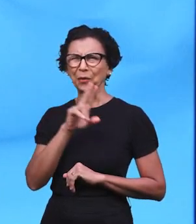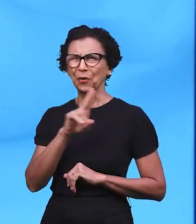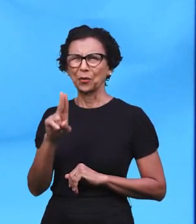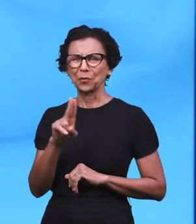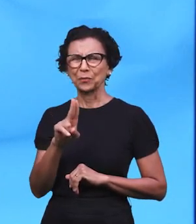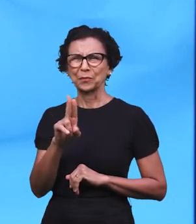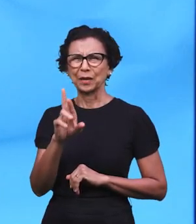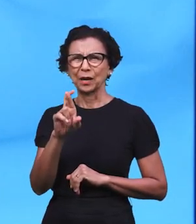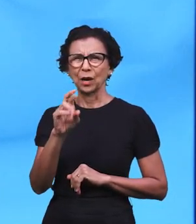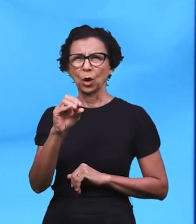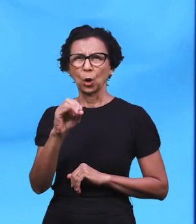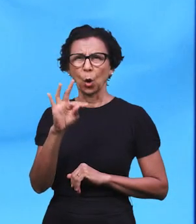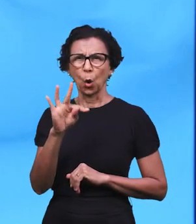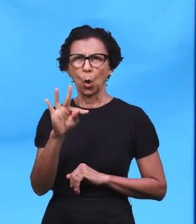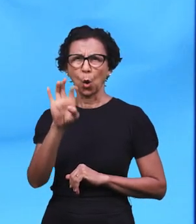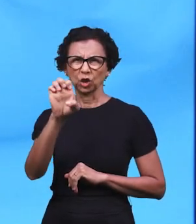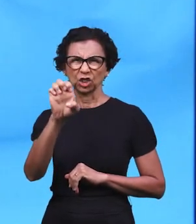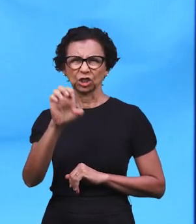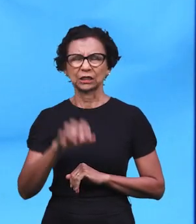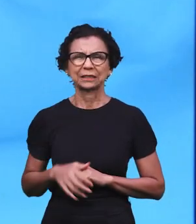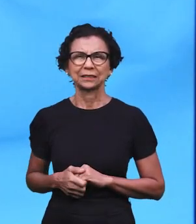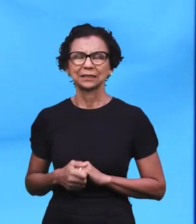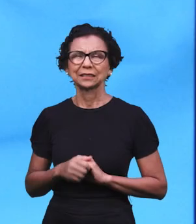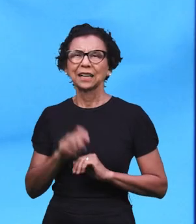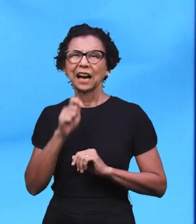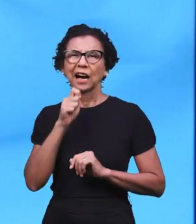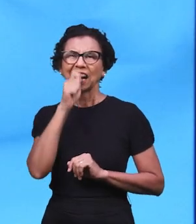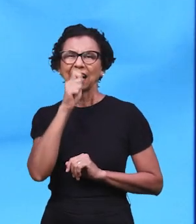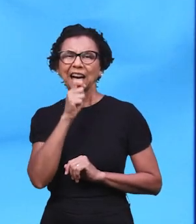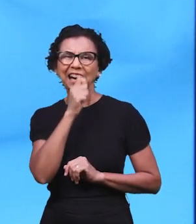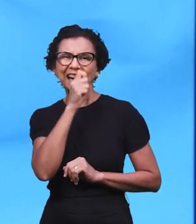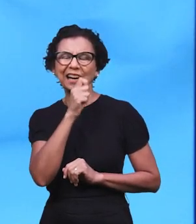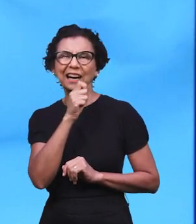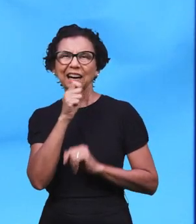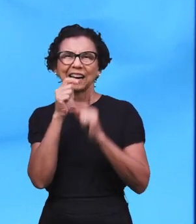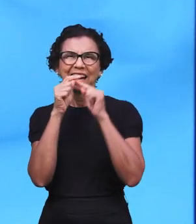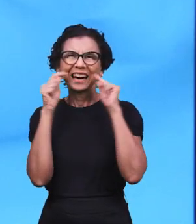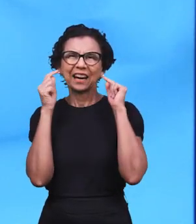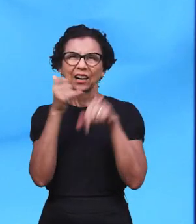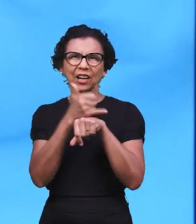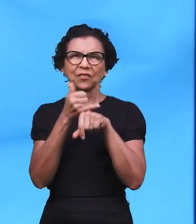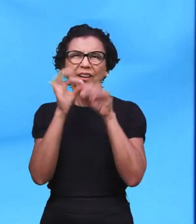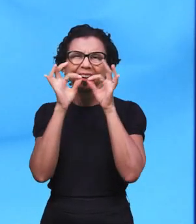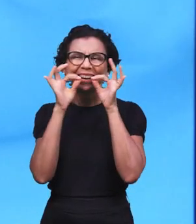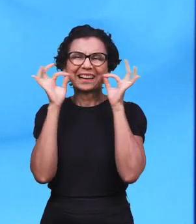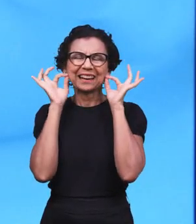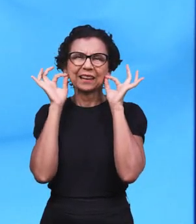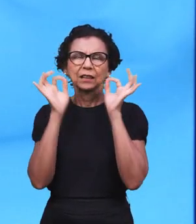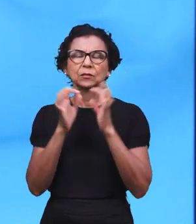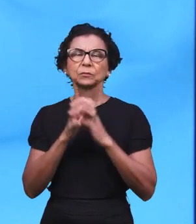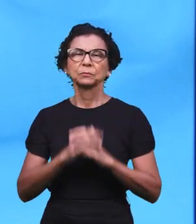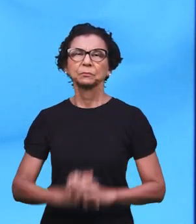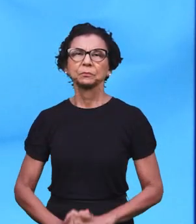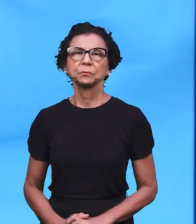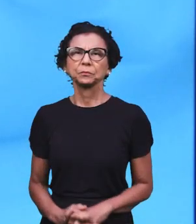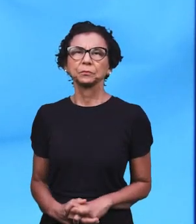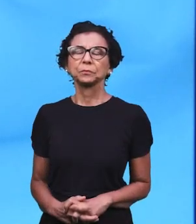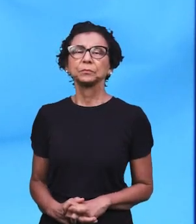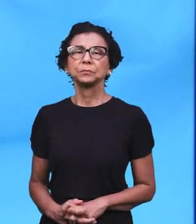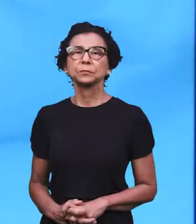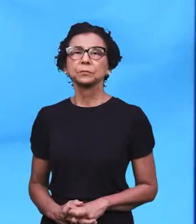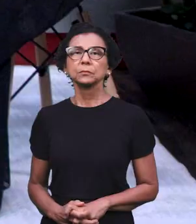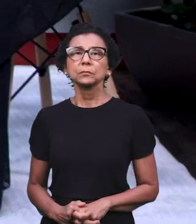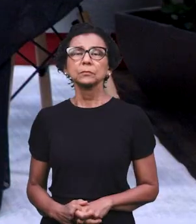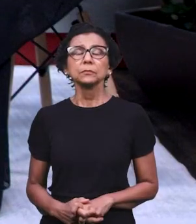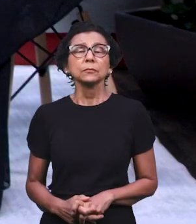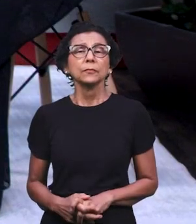boa higienização. Muitos têm implantes dentários, né, e possuem prótese. Qual a recomendação de higienização que vocês dão para